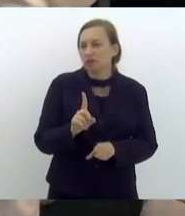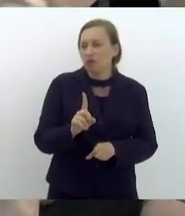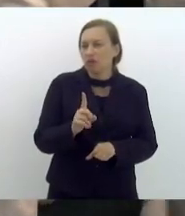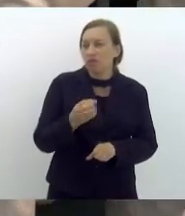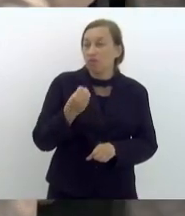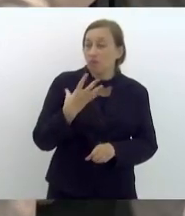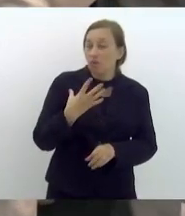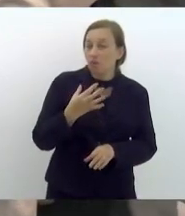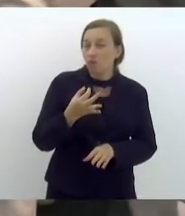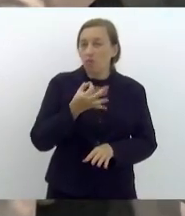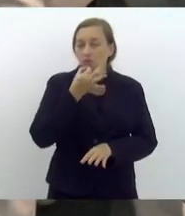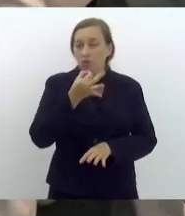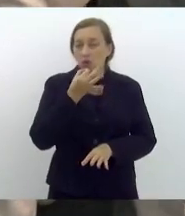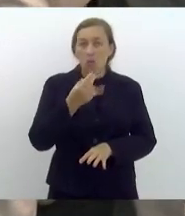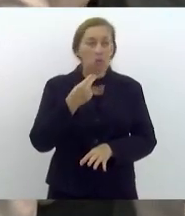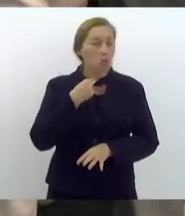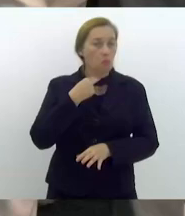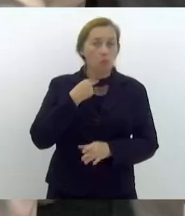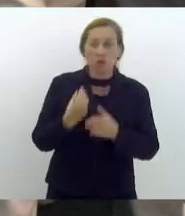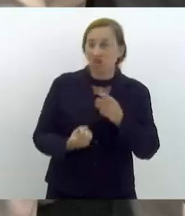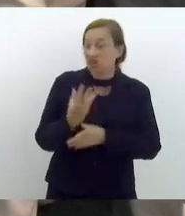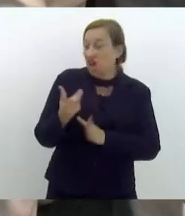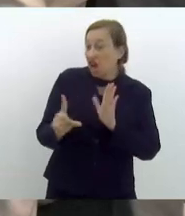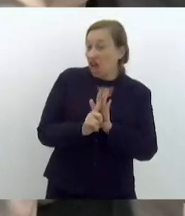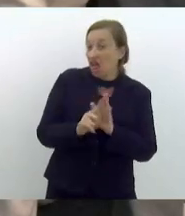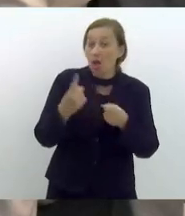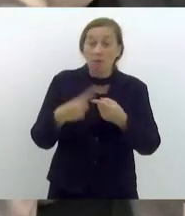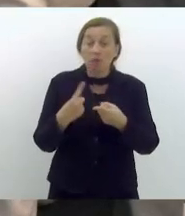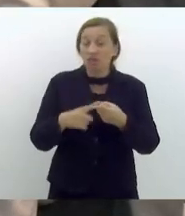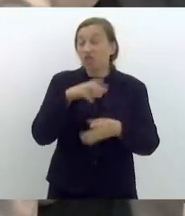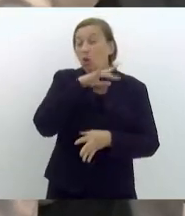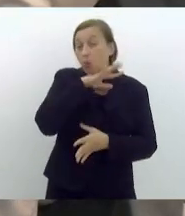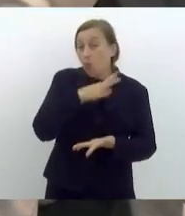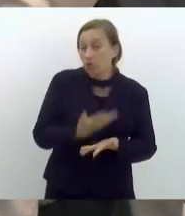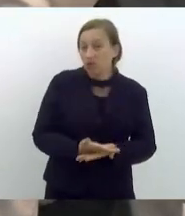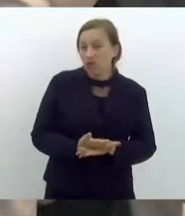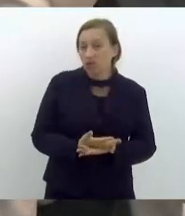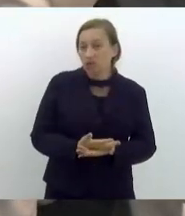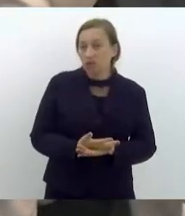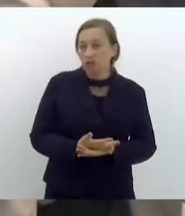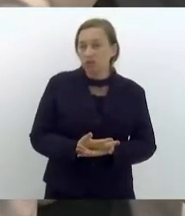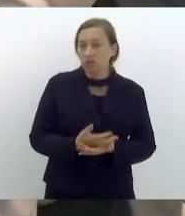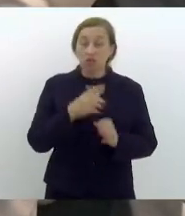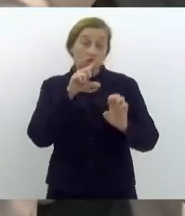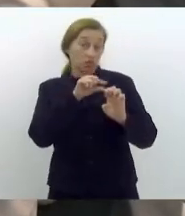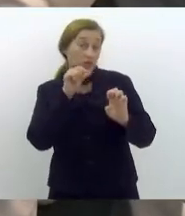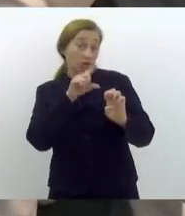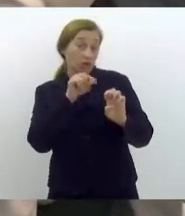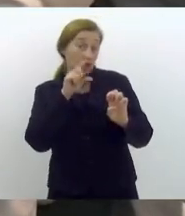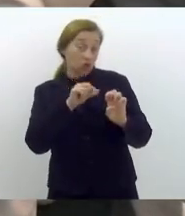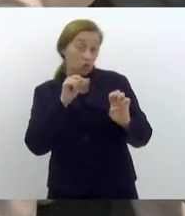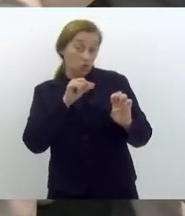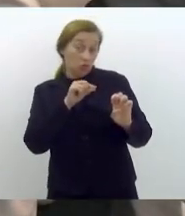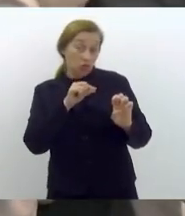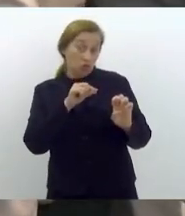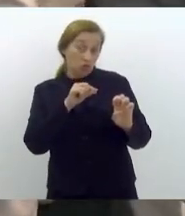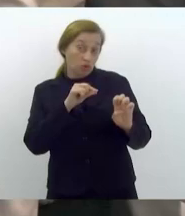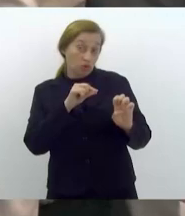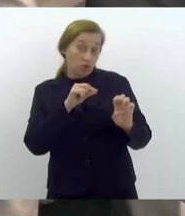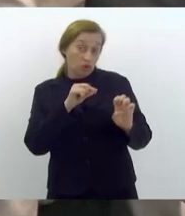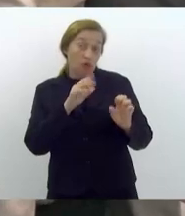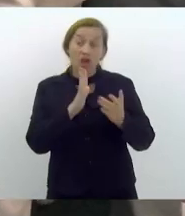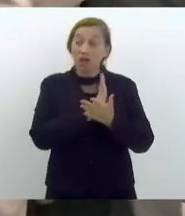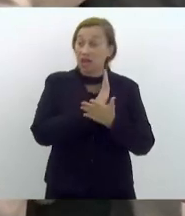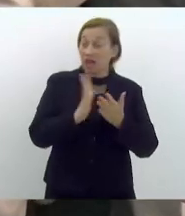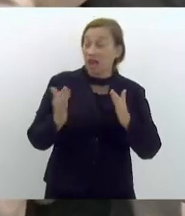de que a gente não pode legislar porque seria ruim para os empreendedores que por vezes até